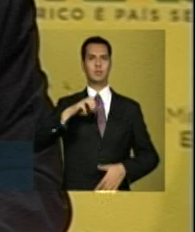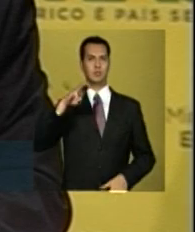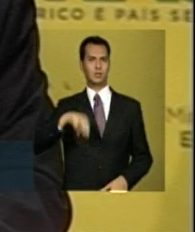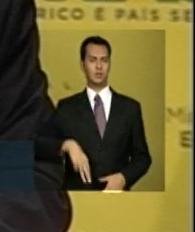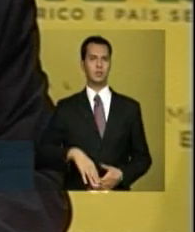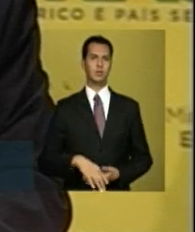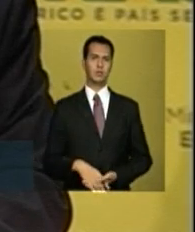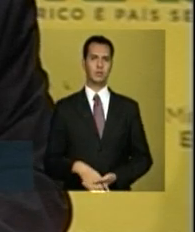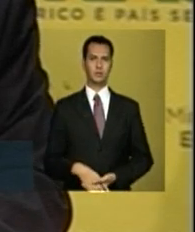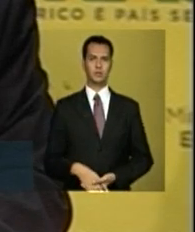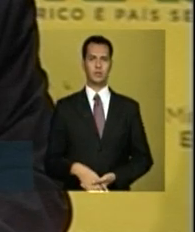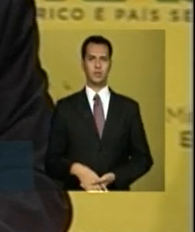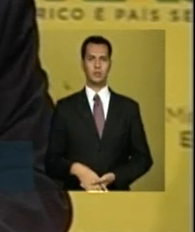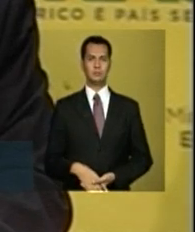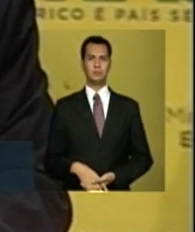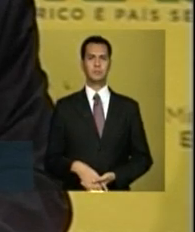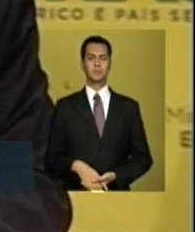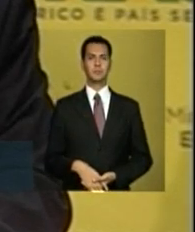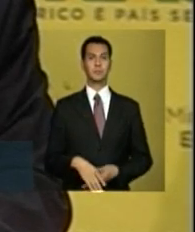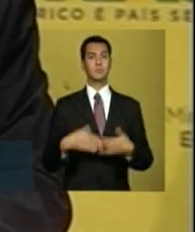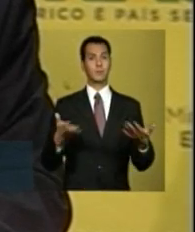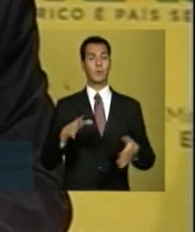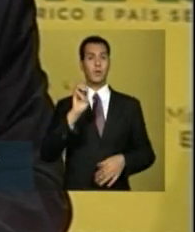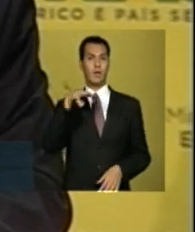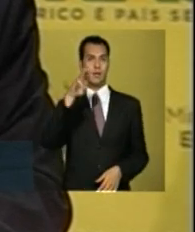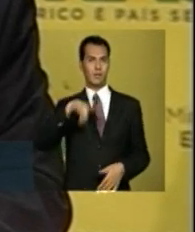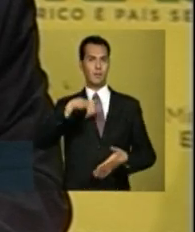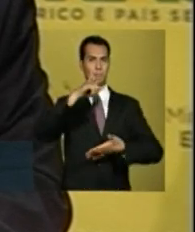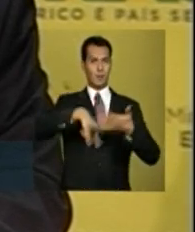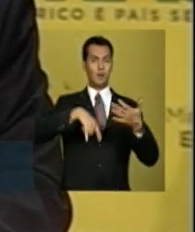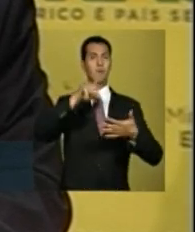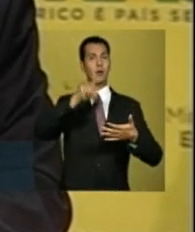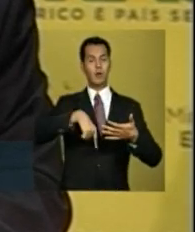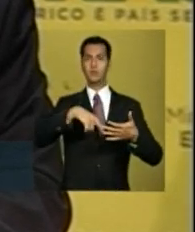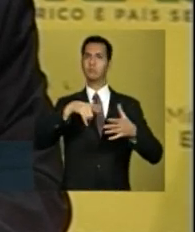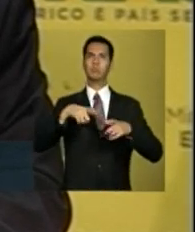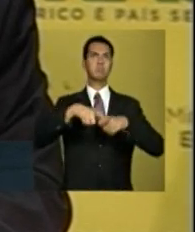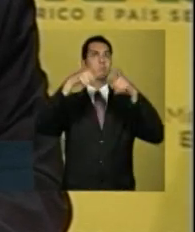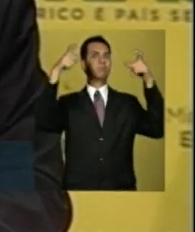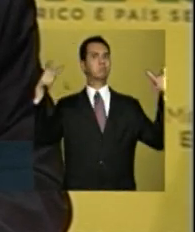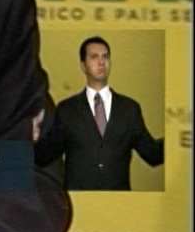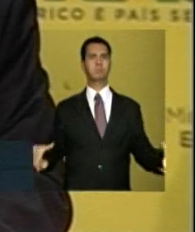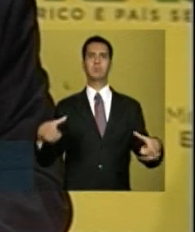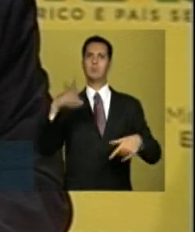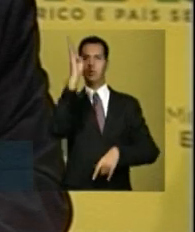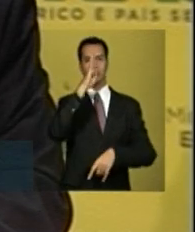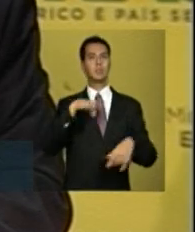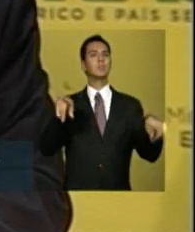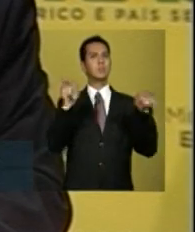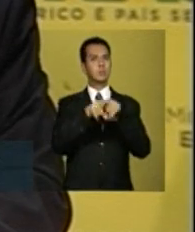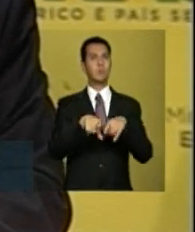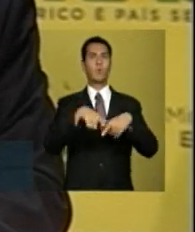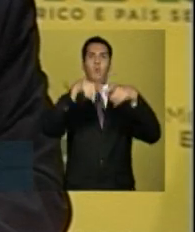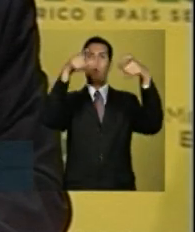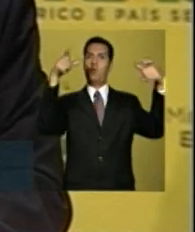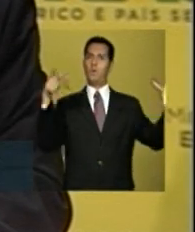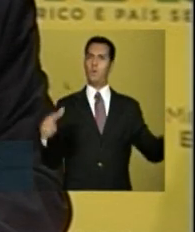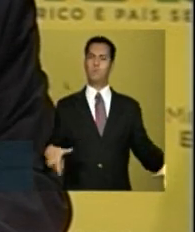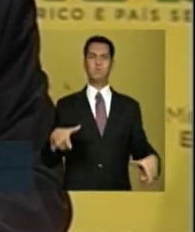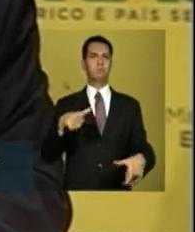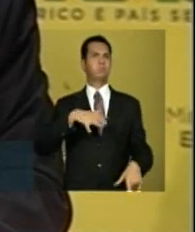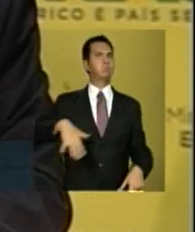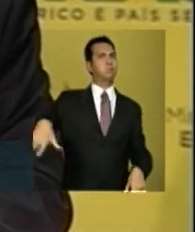é do tamanho do Brasil e o Brasil é um país grande um território imenso e